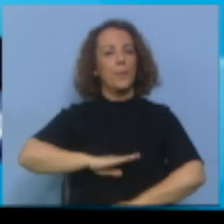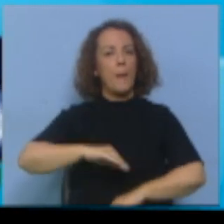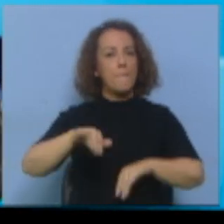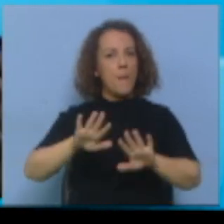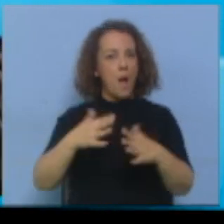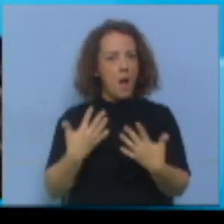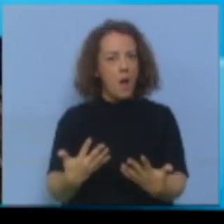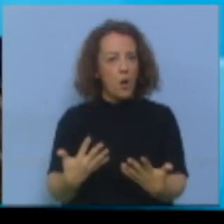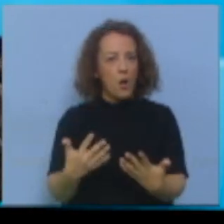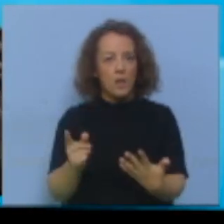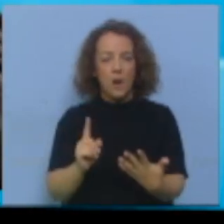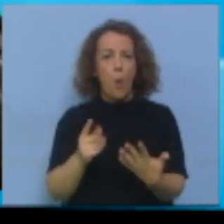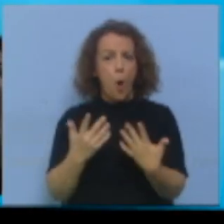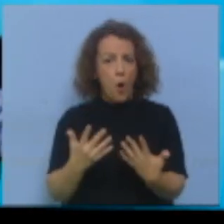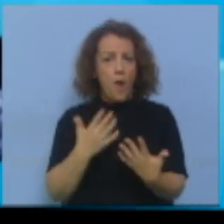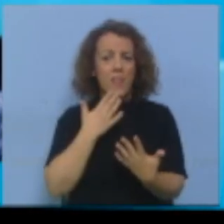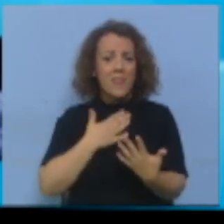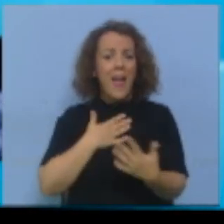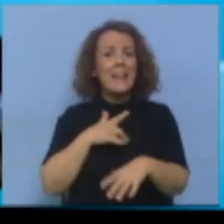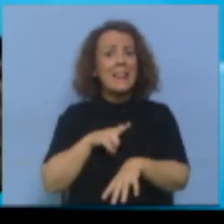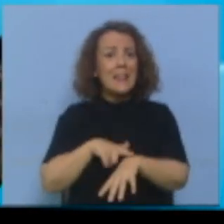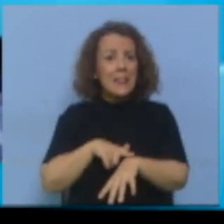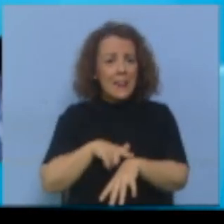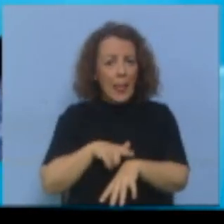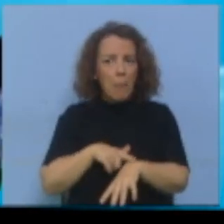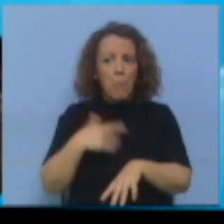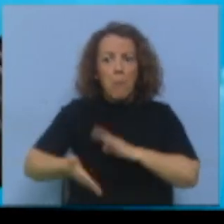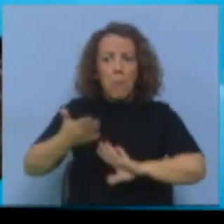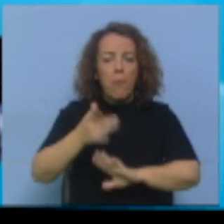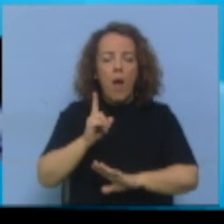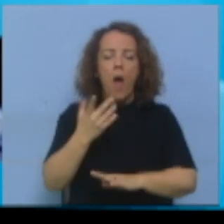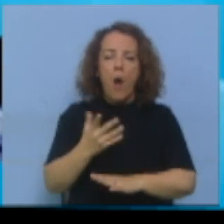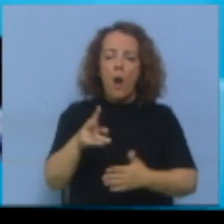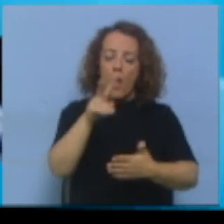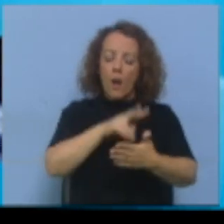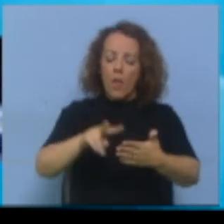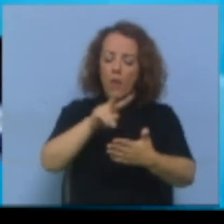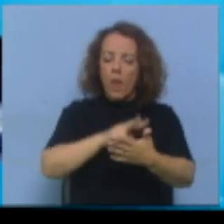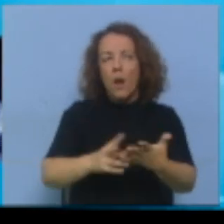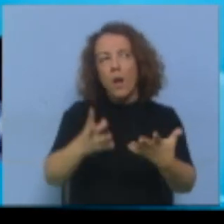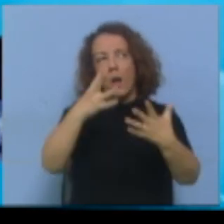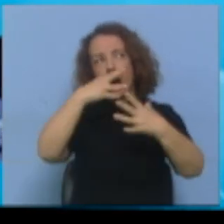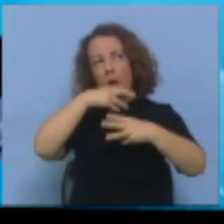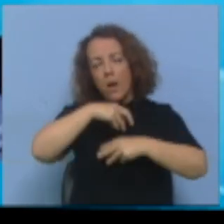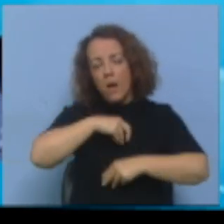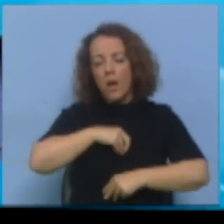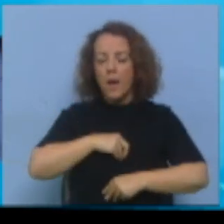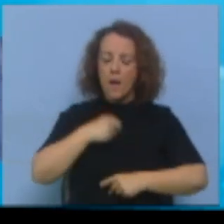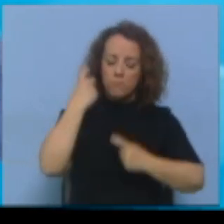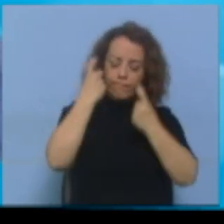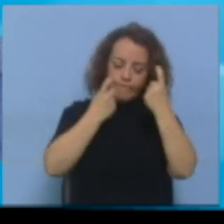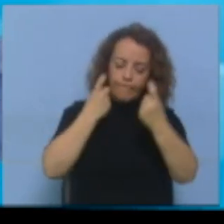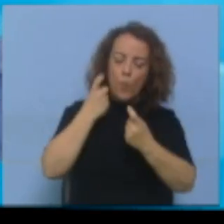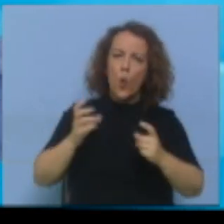dizer que temos mais tempo para saborear cada palavra, cada salmo, partilhar a palavra de Deus, dialogar sobre ela